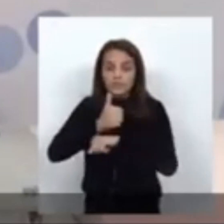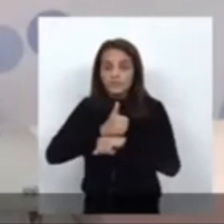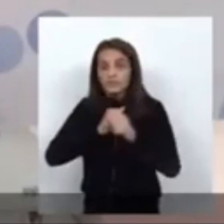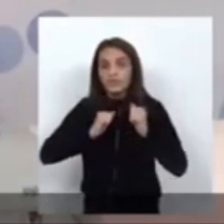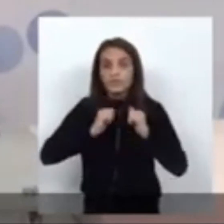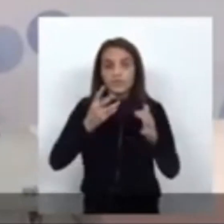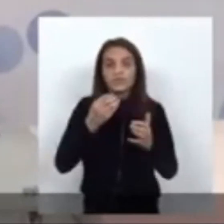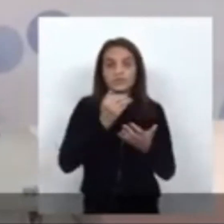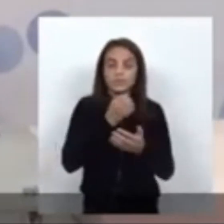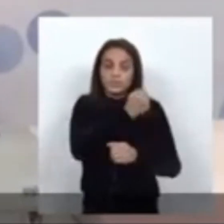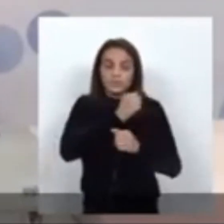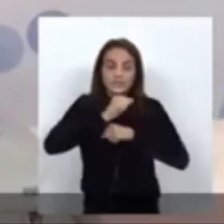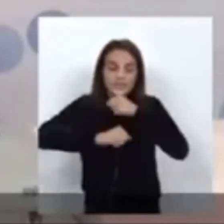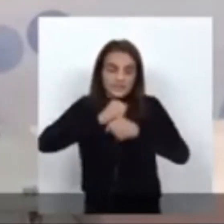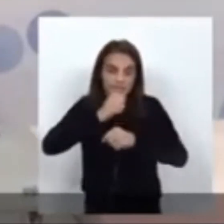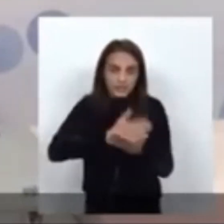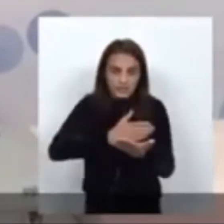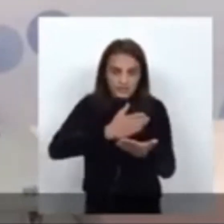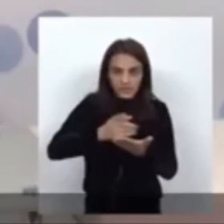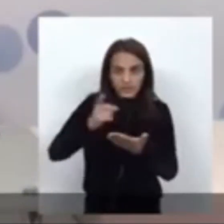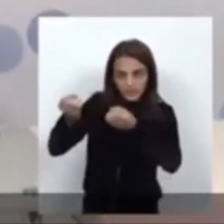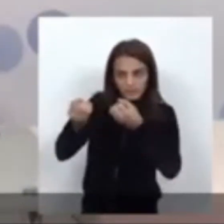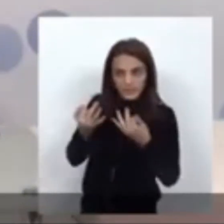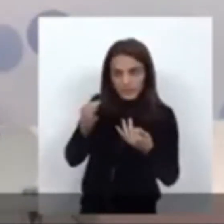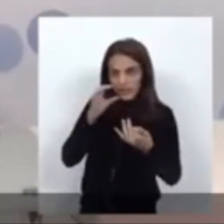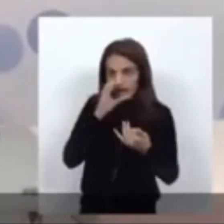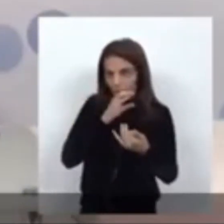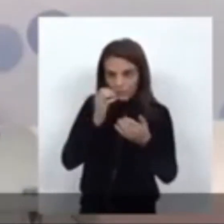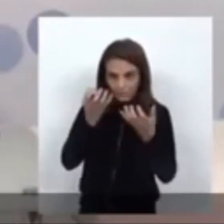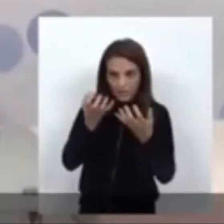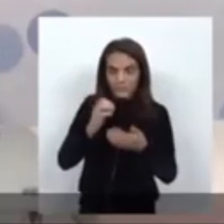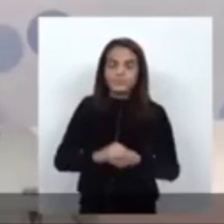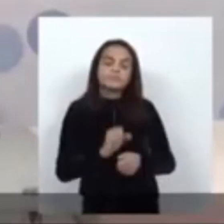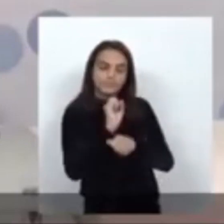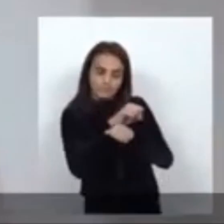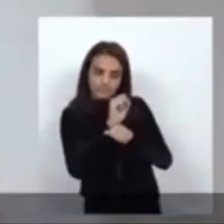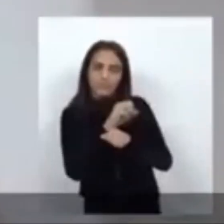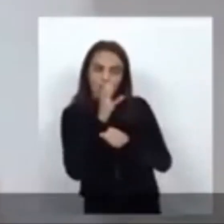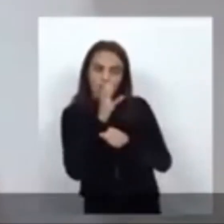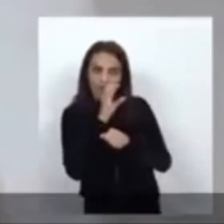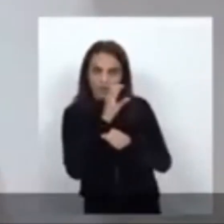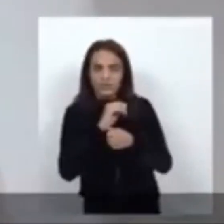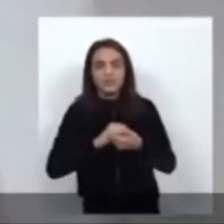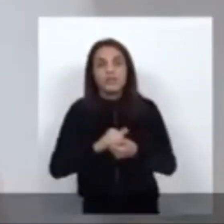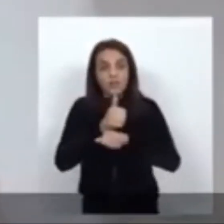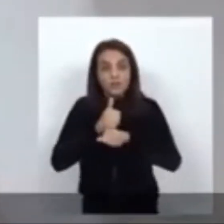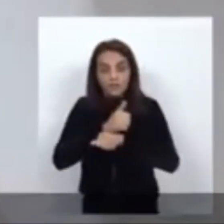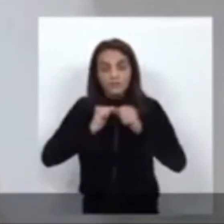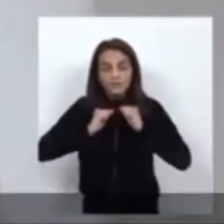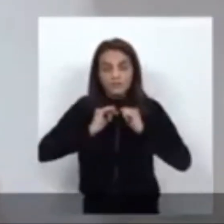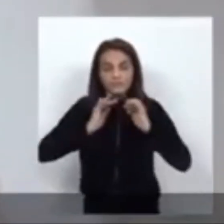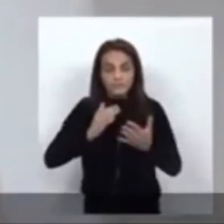nos anos iniciais. Você quer trazer isso rapidamente? Sim, eu trarei sim rapidamente aqui. Os profissionais que atuam nos